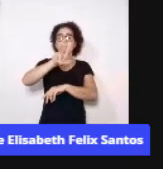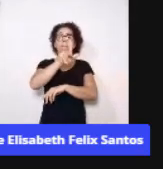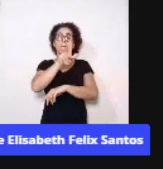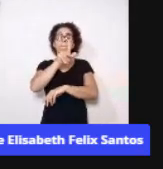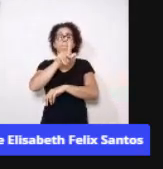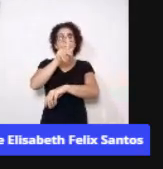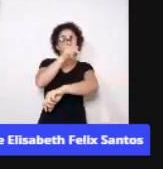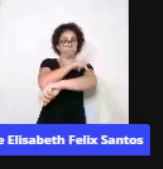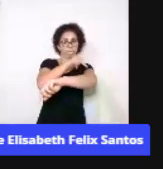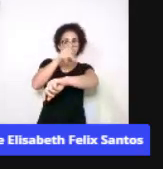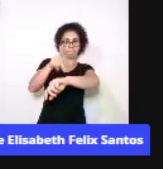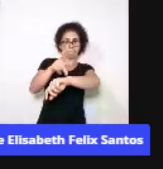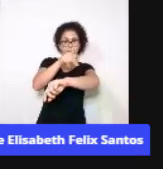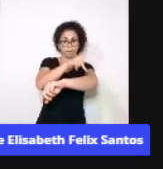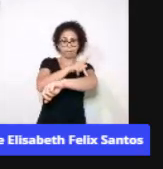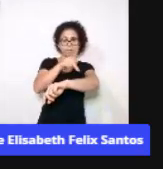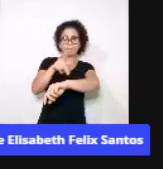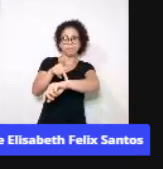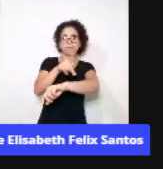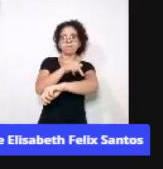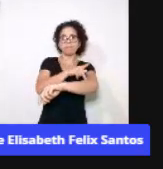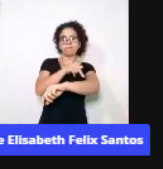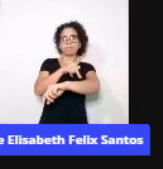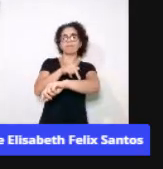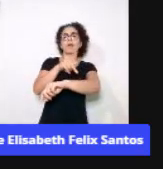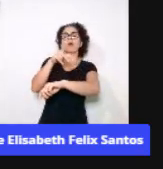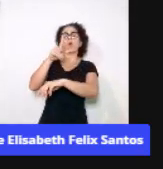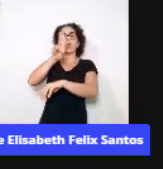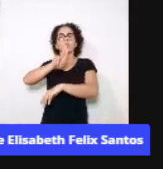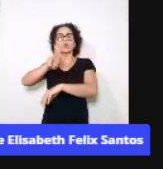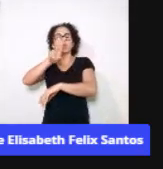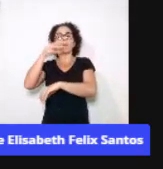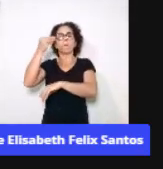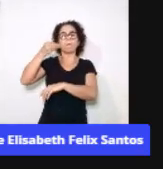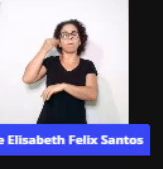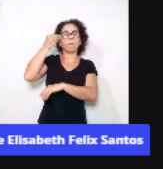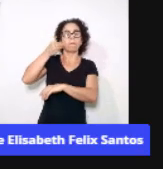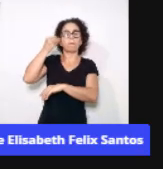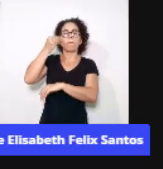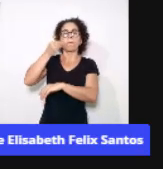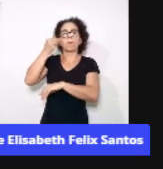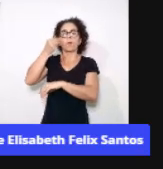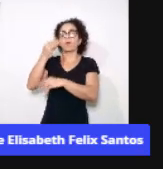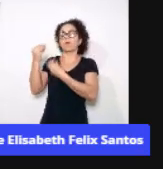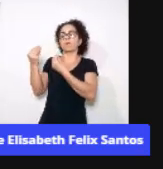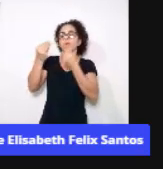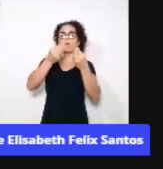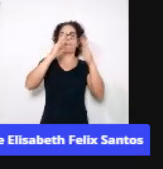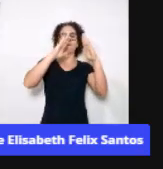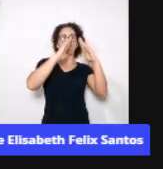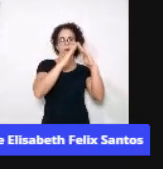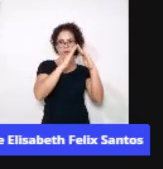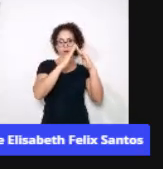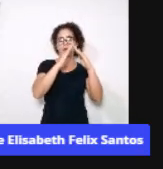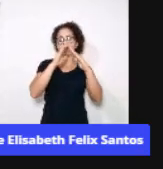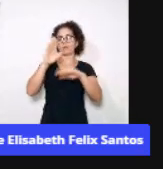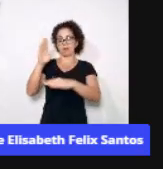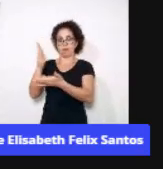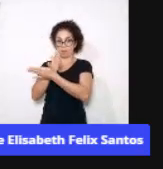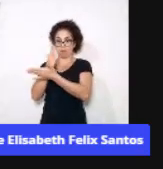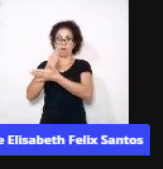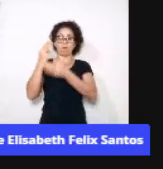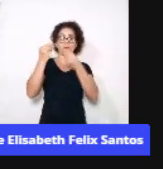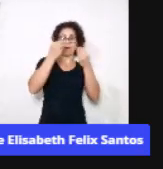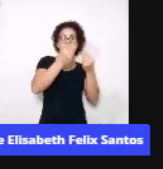para casa, vai compreender muito do que eu estou falando. Na realidade, Carlos Rodrigues Brandão diz que nós aprendemos o